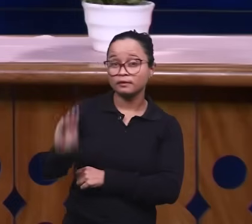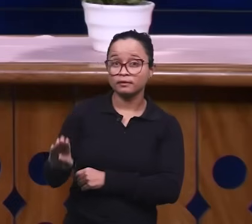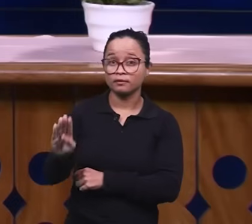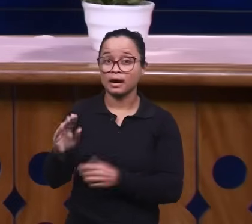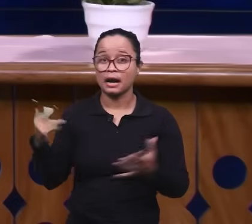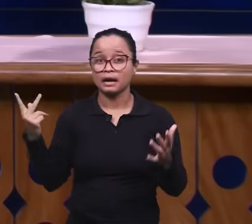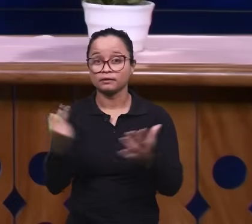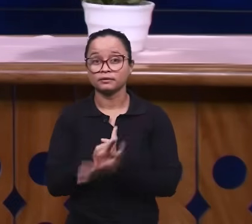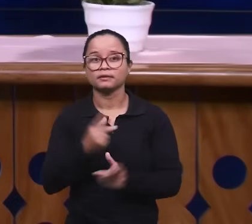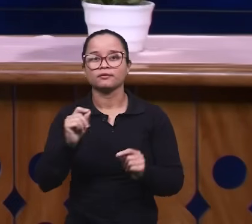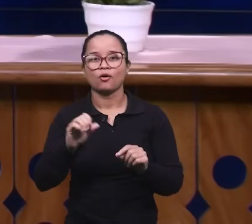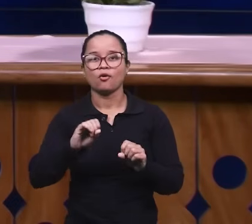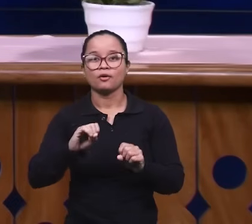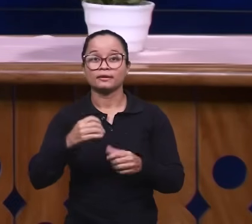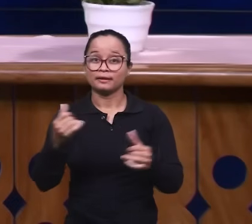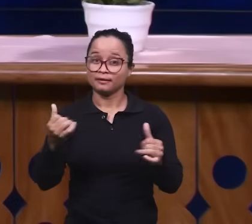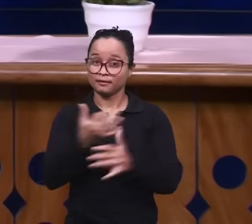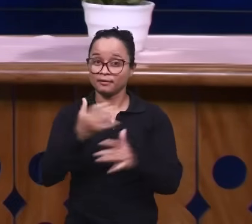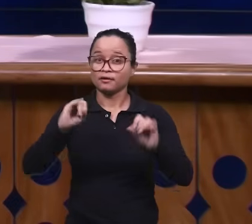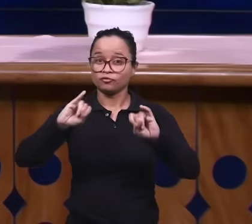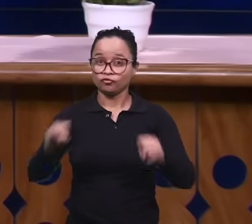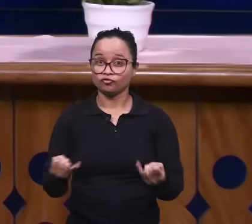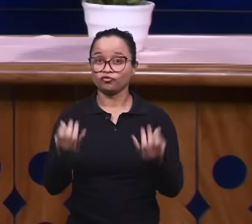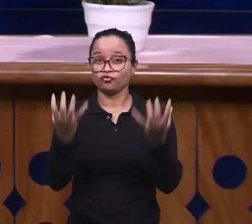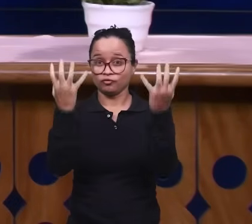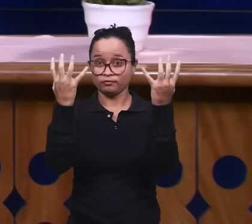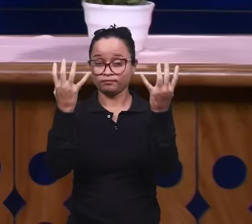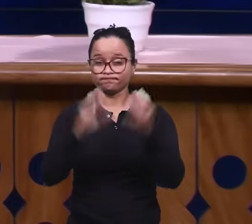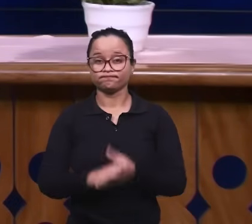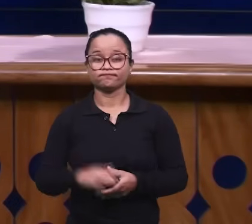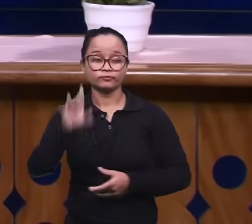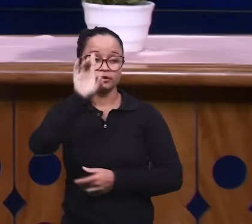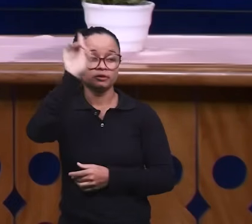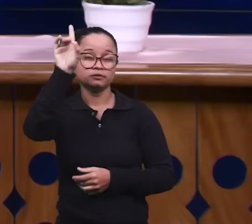aconteceu lá em Jericó. Foi uma providência de Deus.